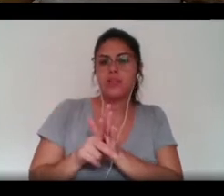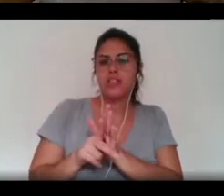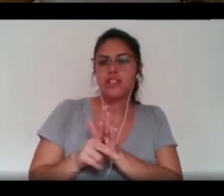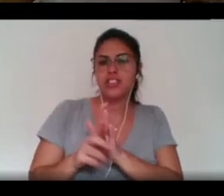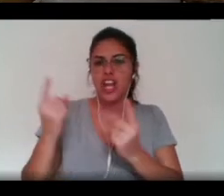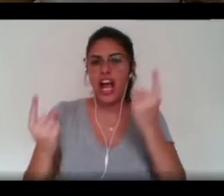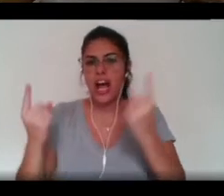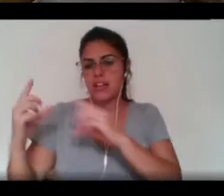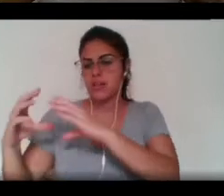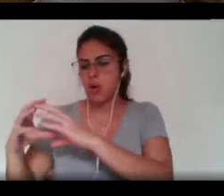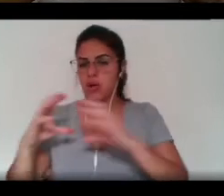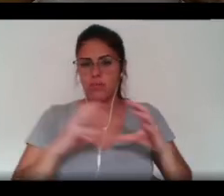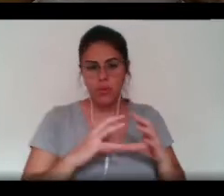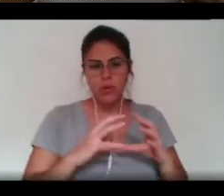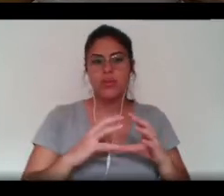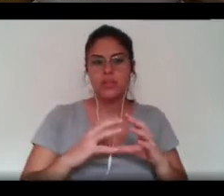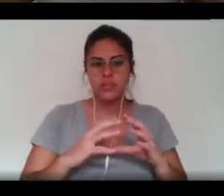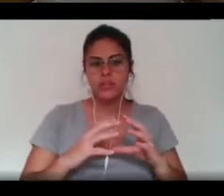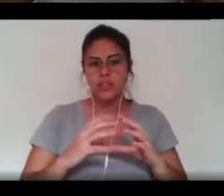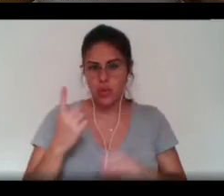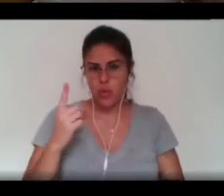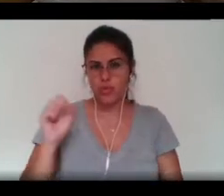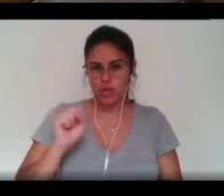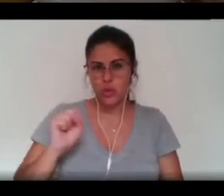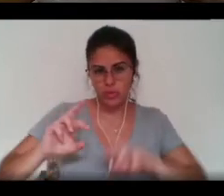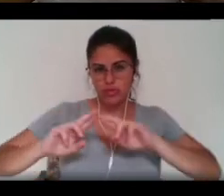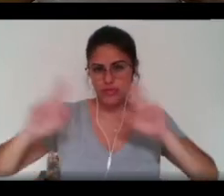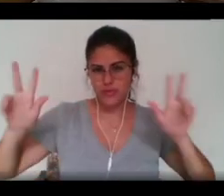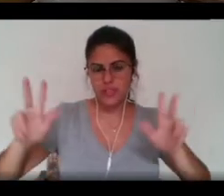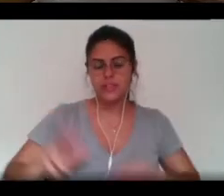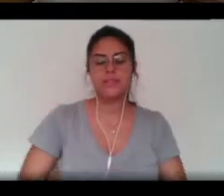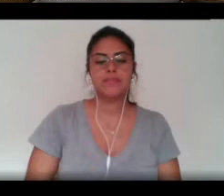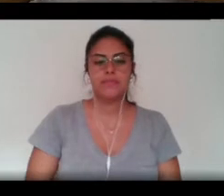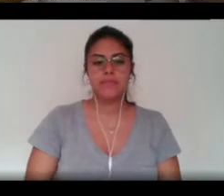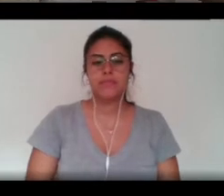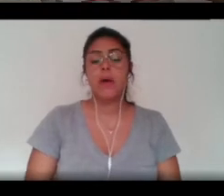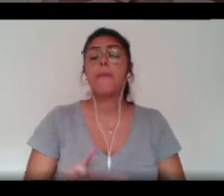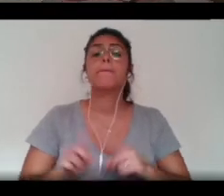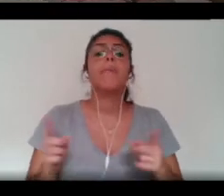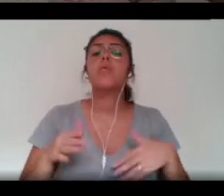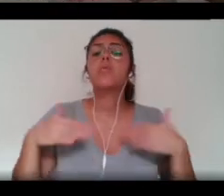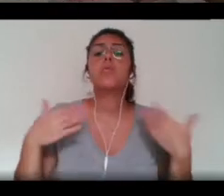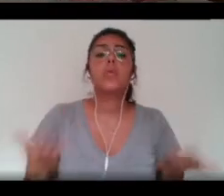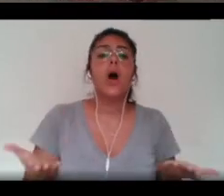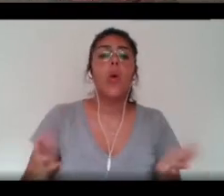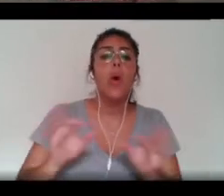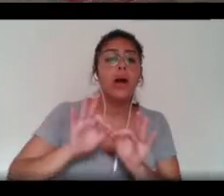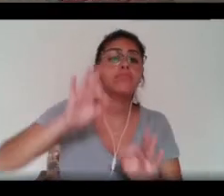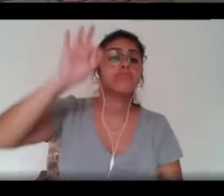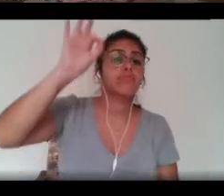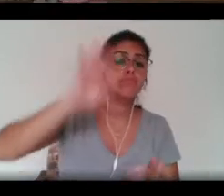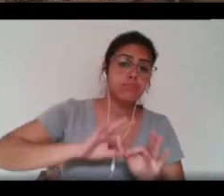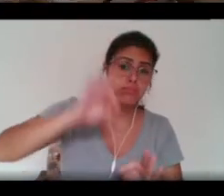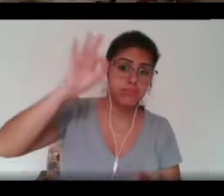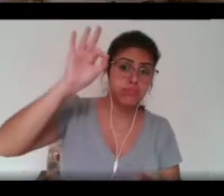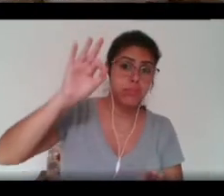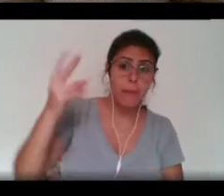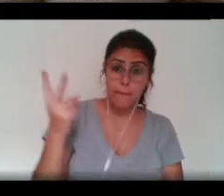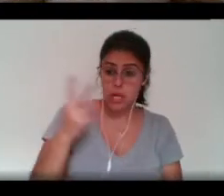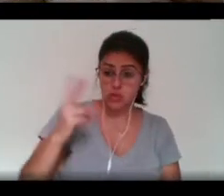a 1 segundo, qual é a altura H para cada uma dessas velocidades? Para a bola chegar ao